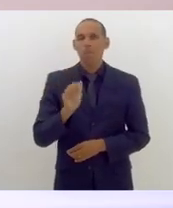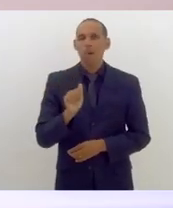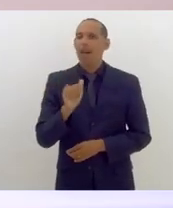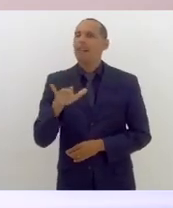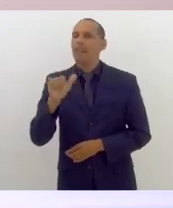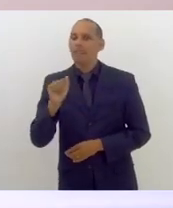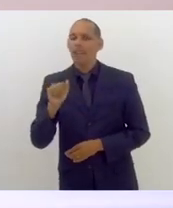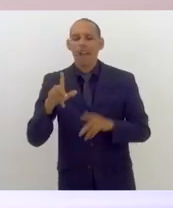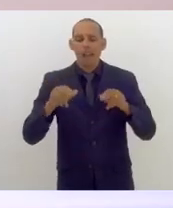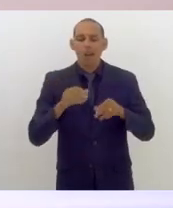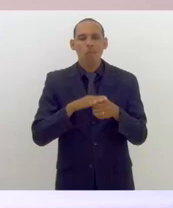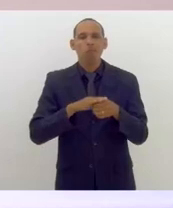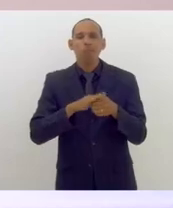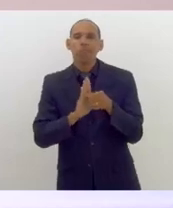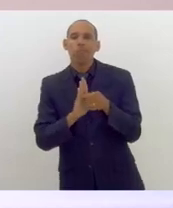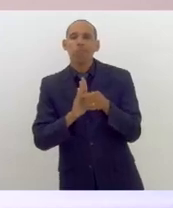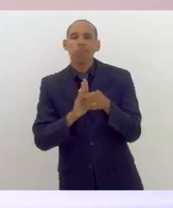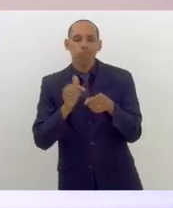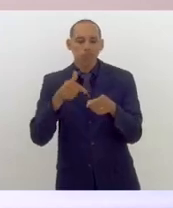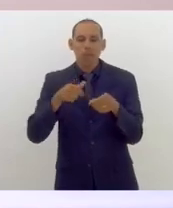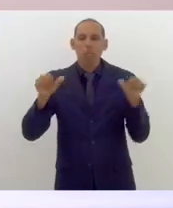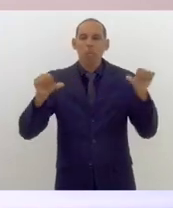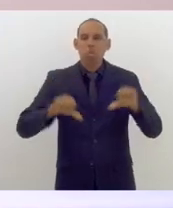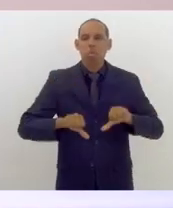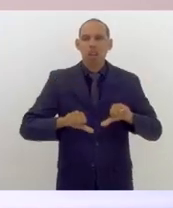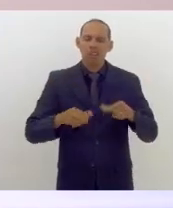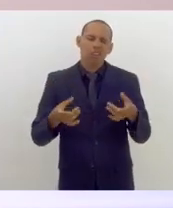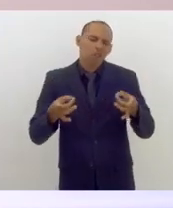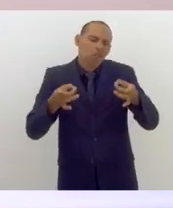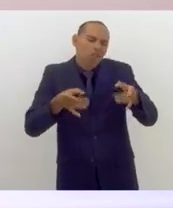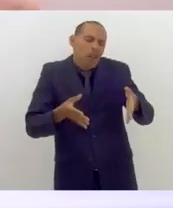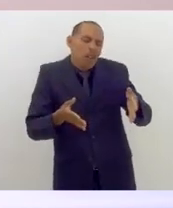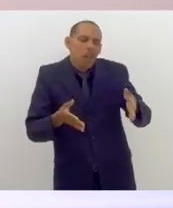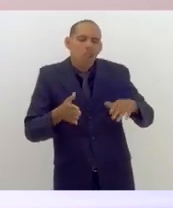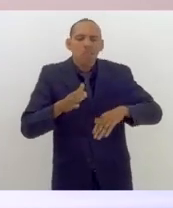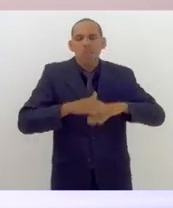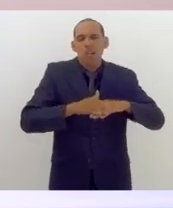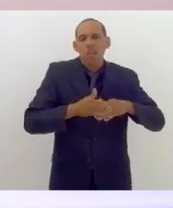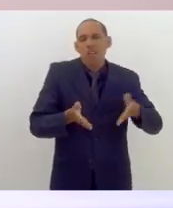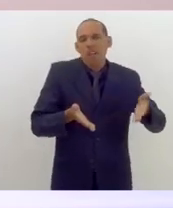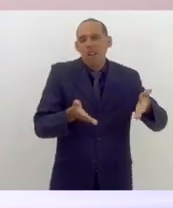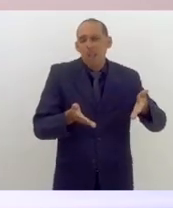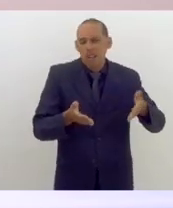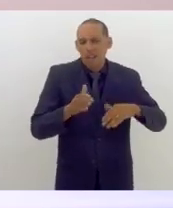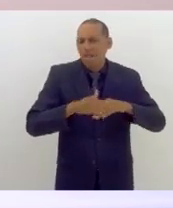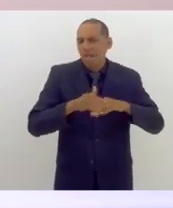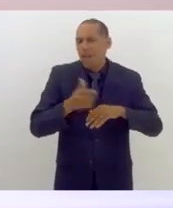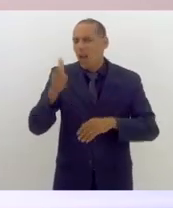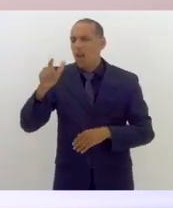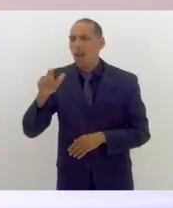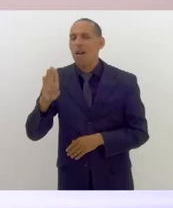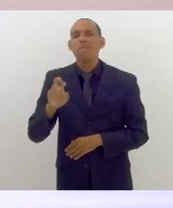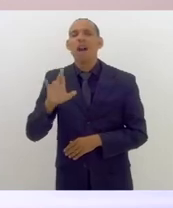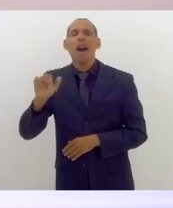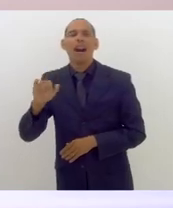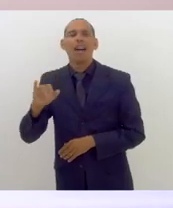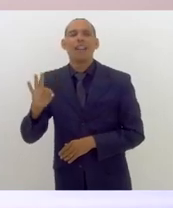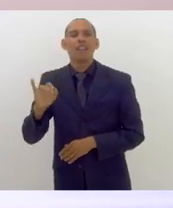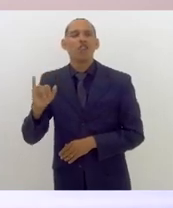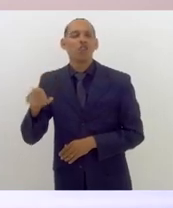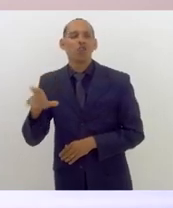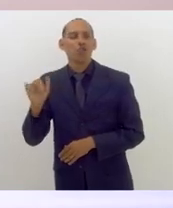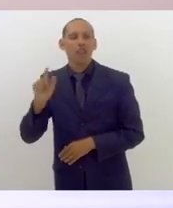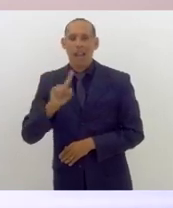é uma latrina já acabei declarada Vamos colocar que não botaram não fizeram para colocar na Barra da Tijuca